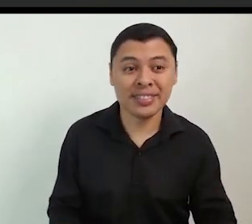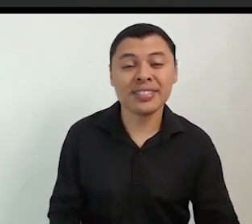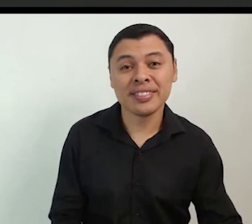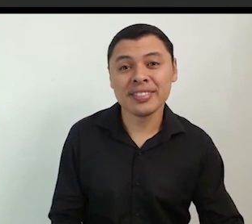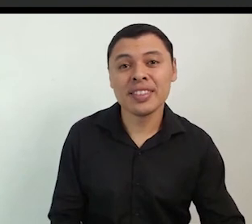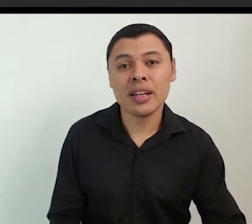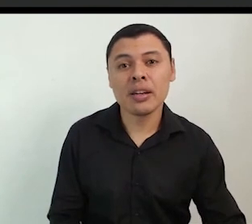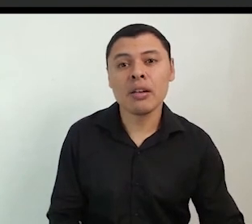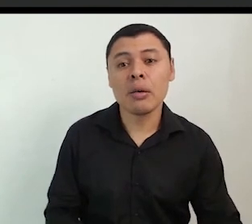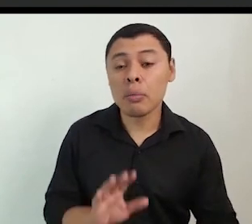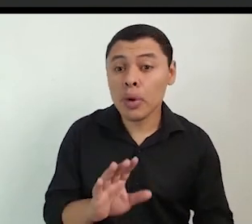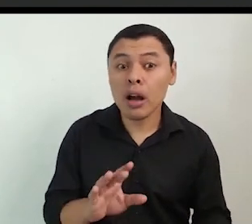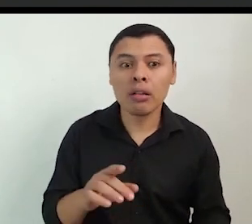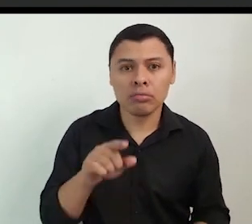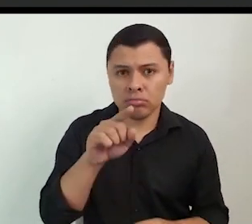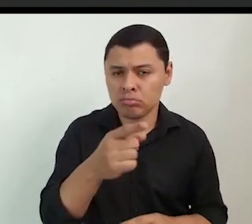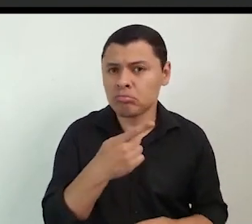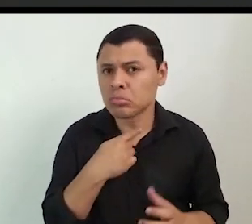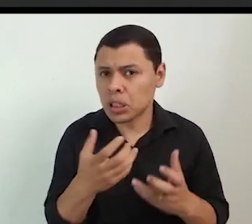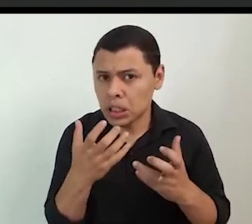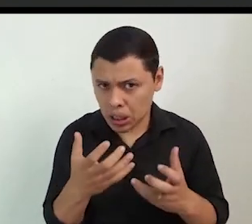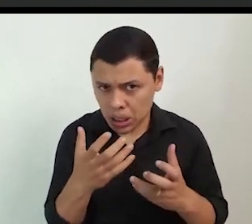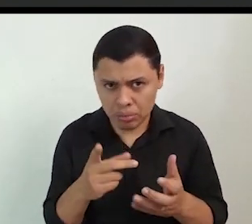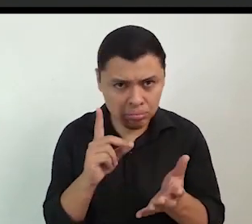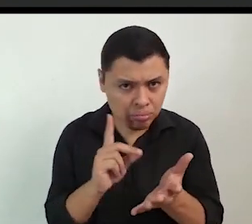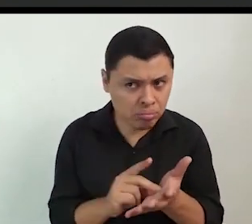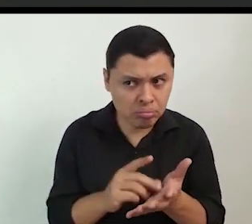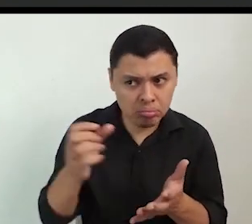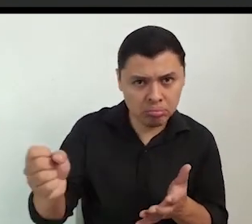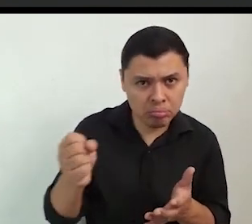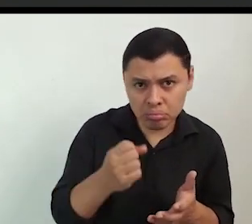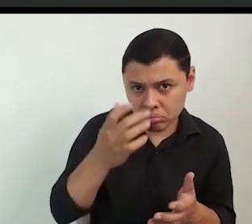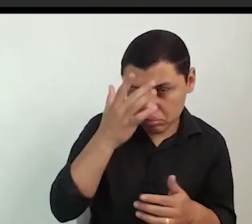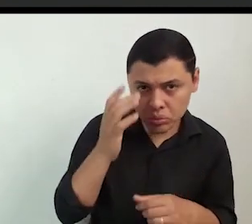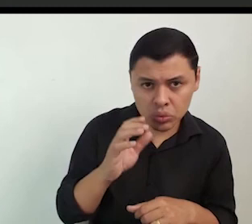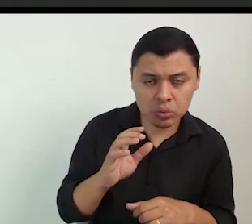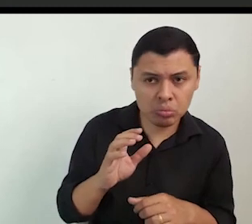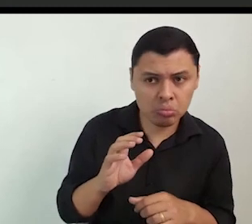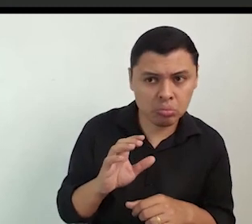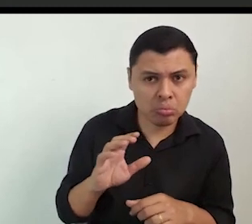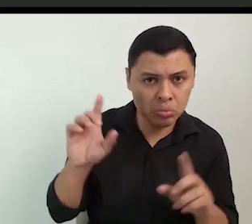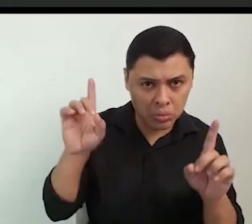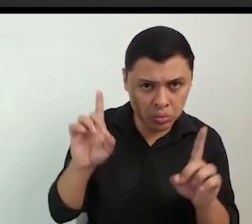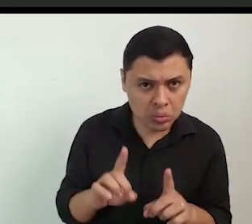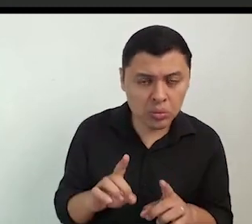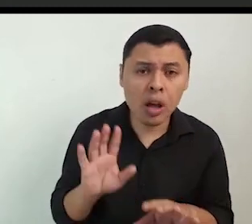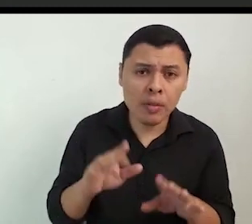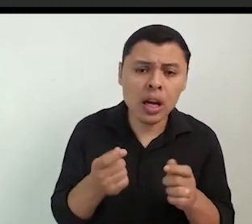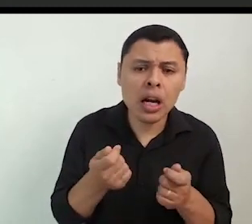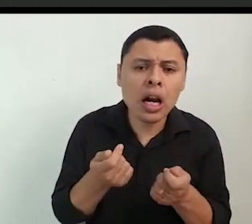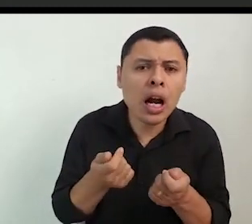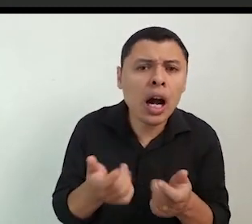sua meta? Você quer realmente trazer? Pode ter esse custo no início, mas já existem linhas de